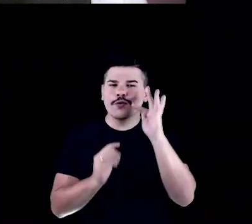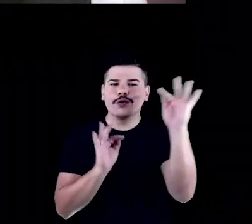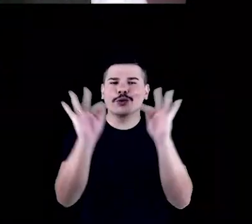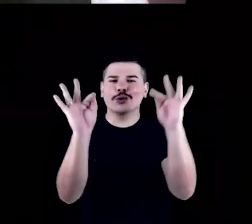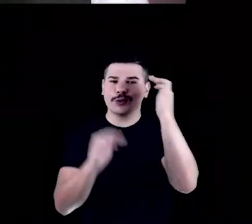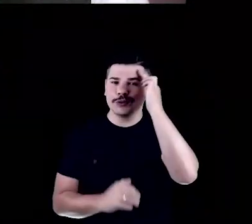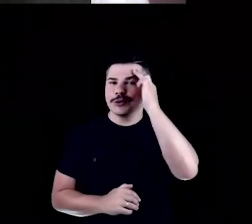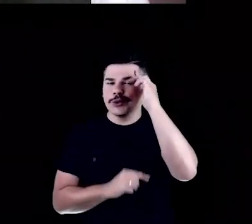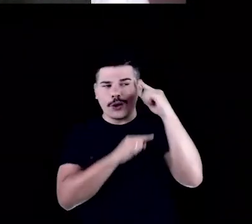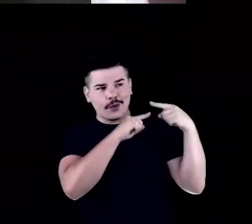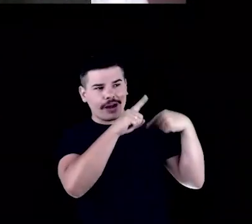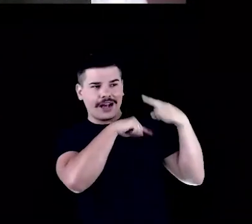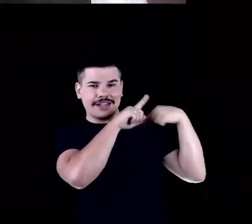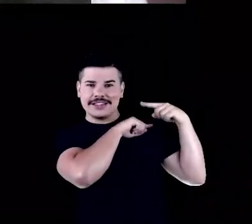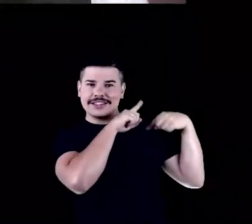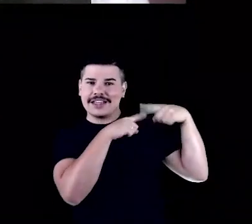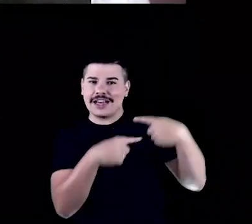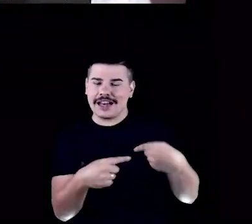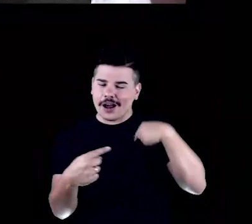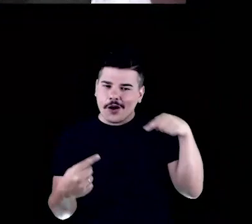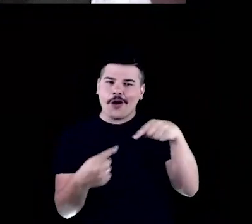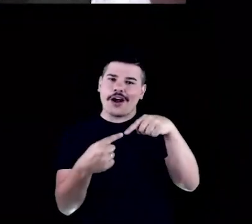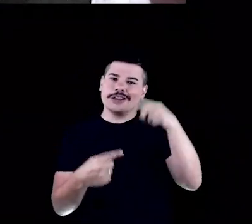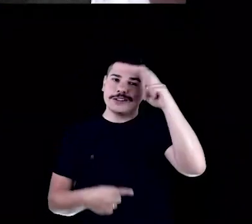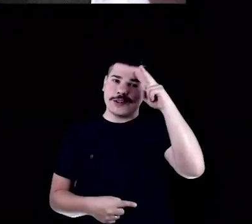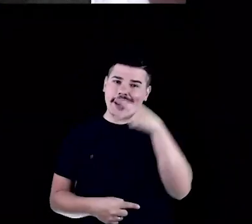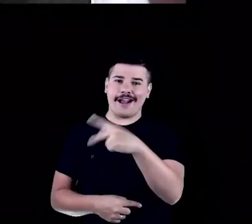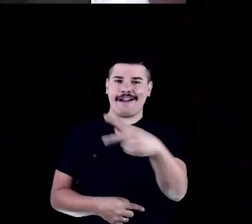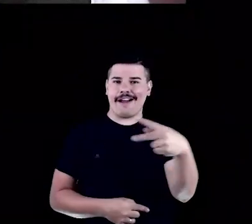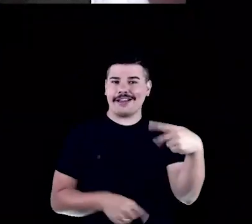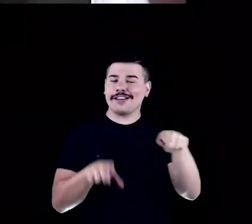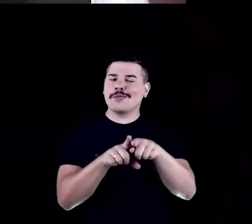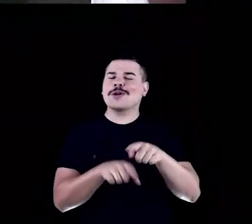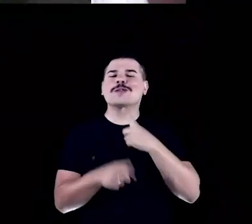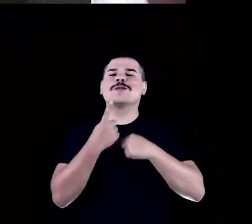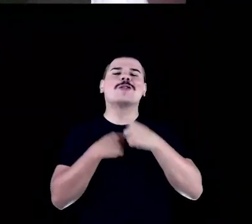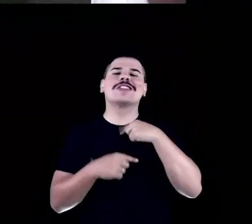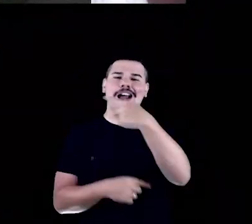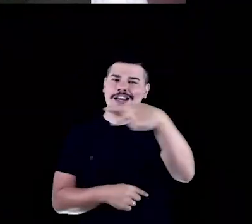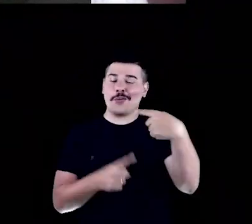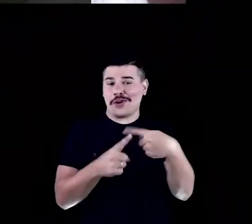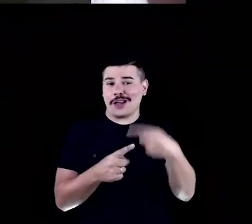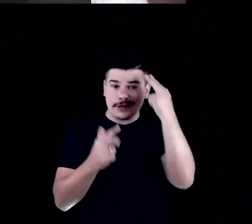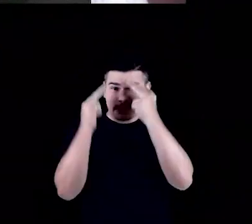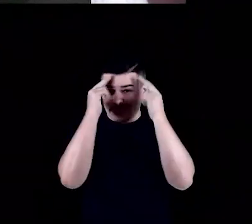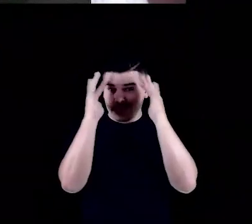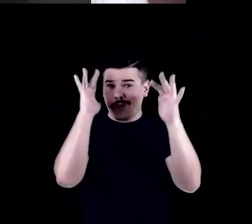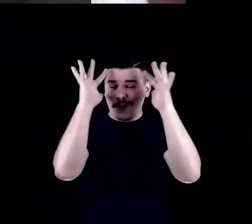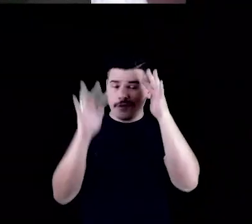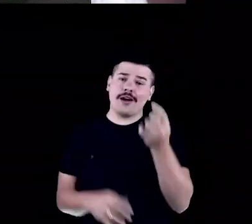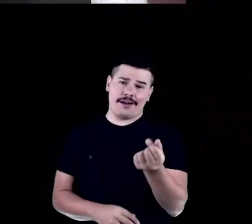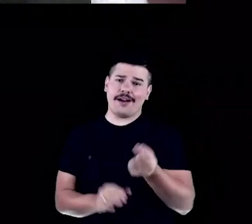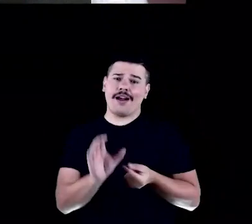do futuro, o sonho com a ancestralidade, e isso conecta eles com a própria história e com o que eles desejam, porque até o sonho virou essa coisa capitalista,